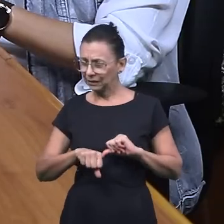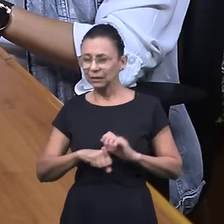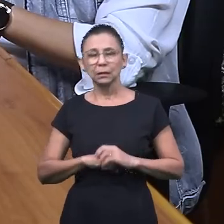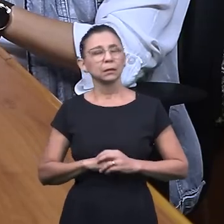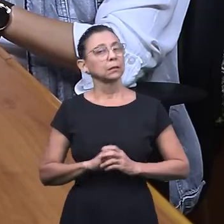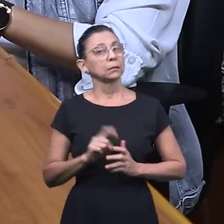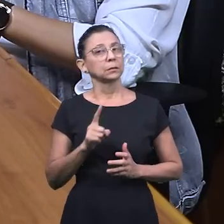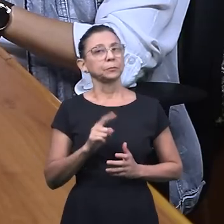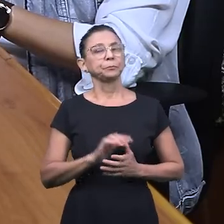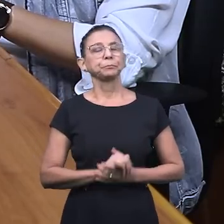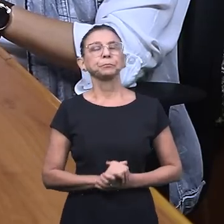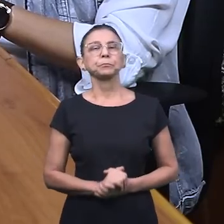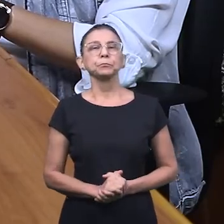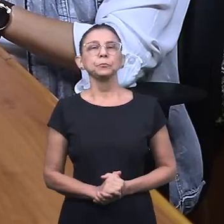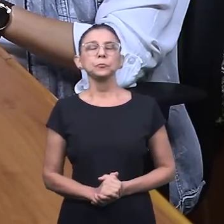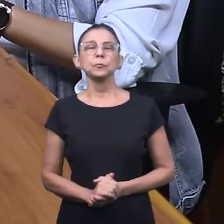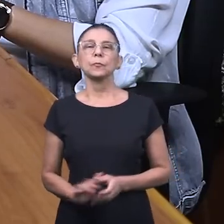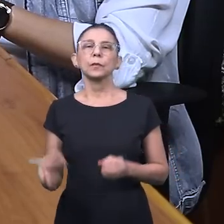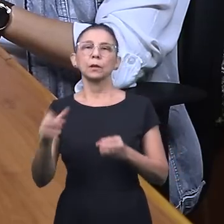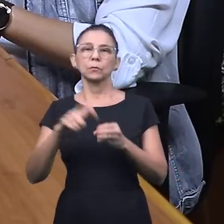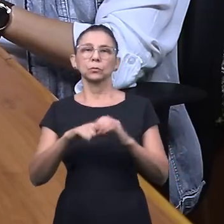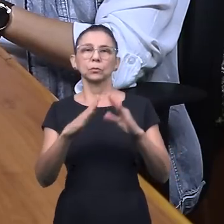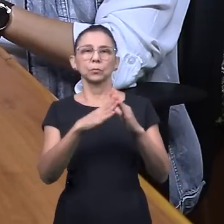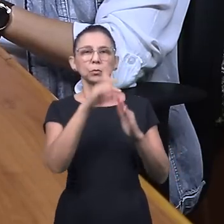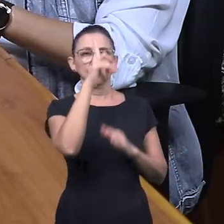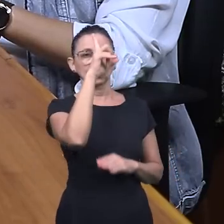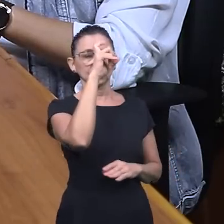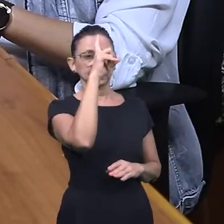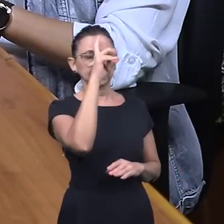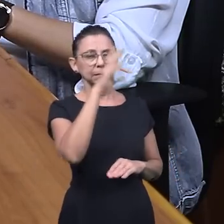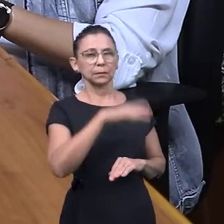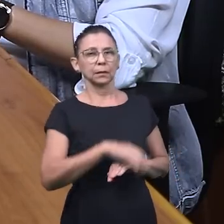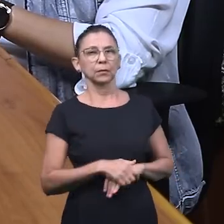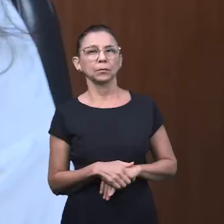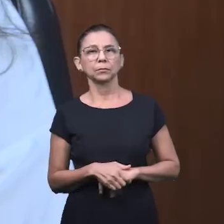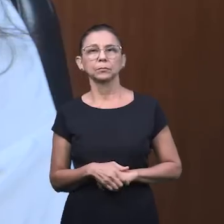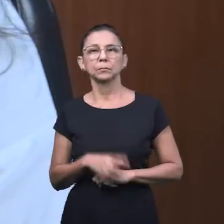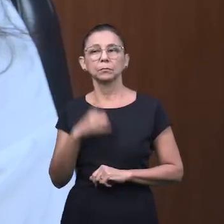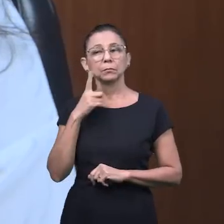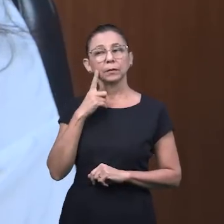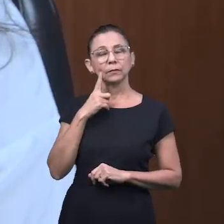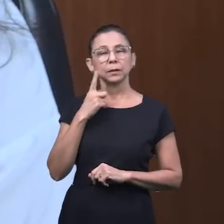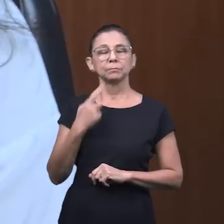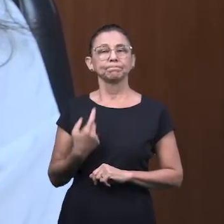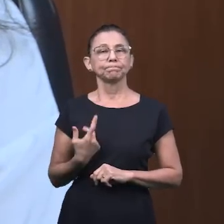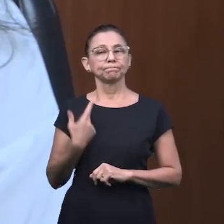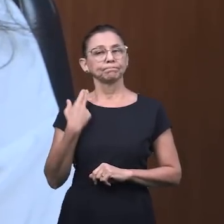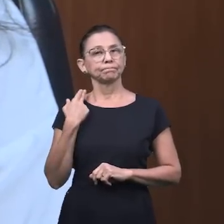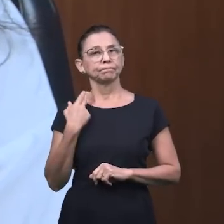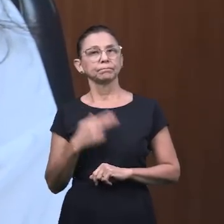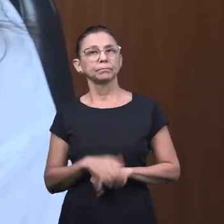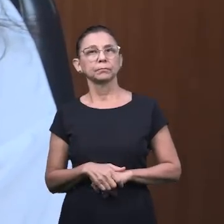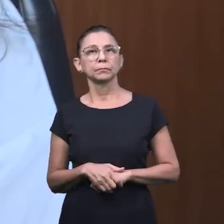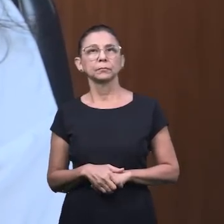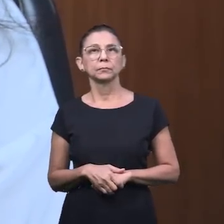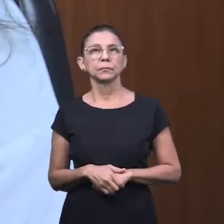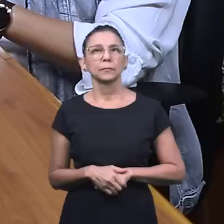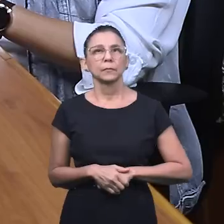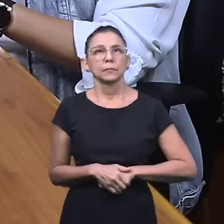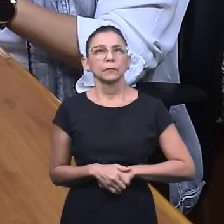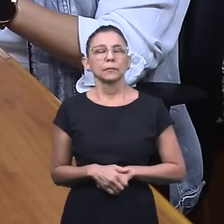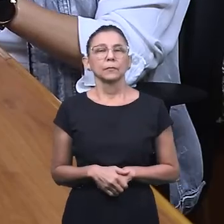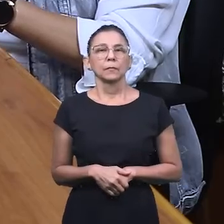mas não era bem isso não. Aí ela retornou para o João 23 para ser avaliada ali novamente. Eu imagino o desespero,